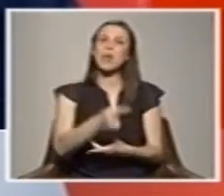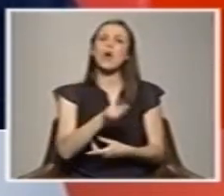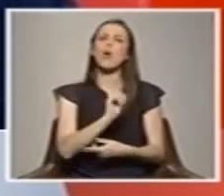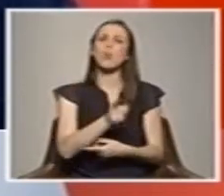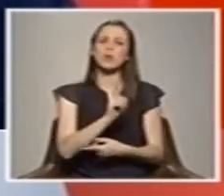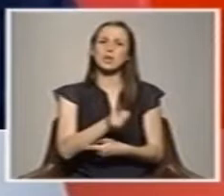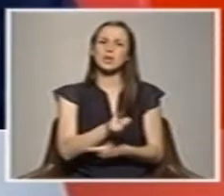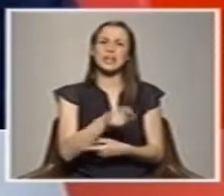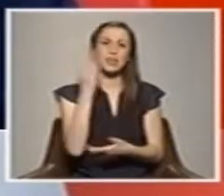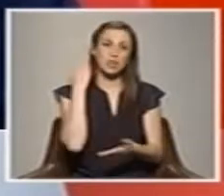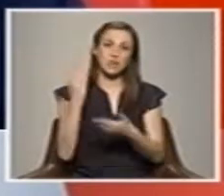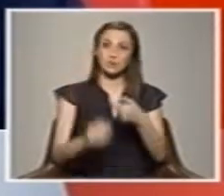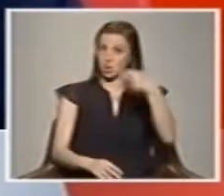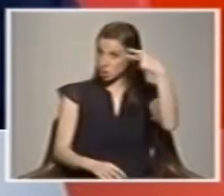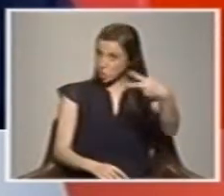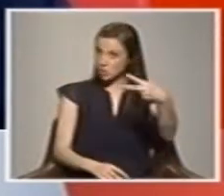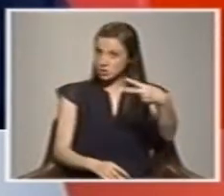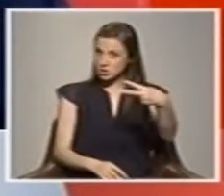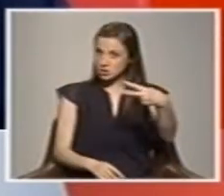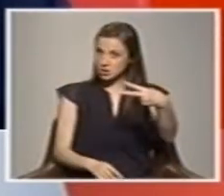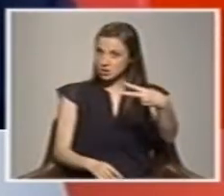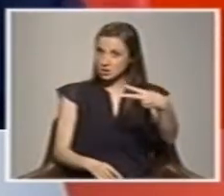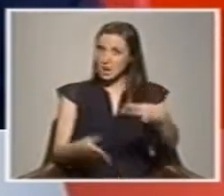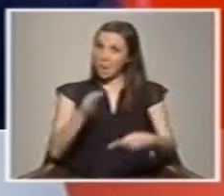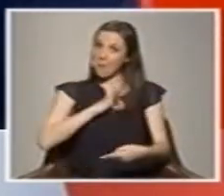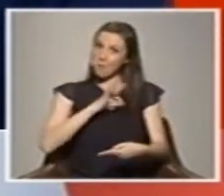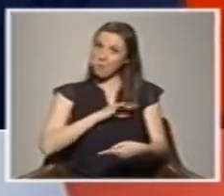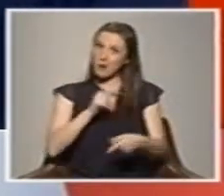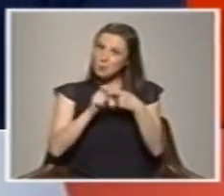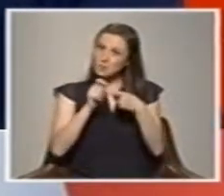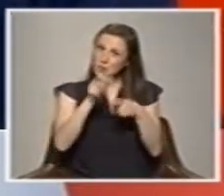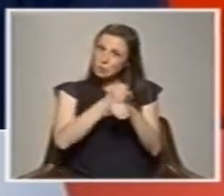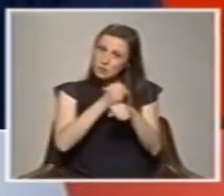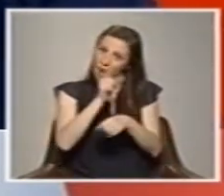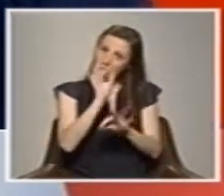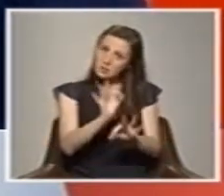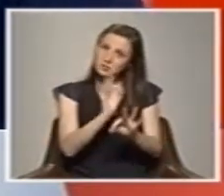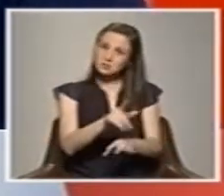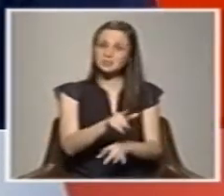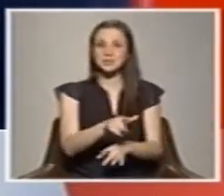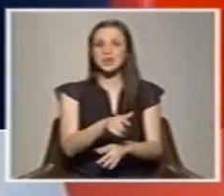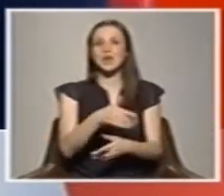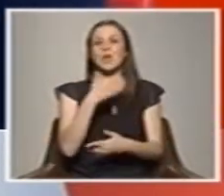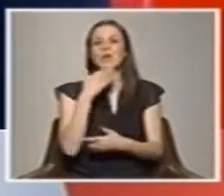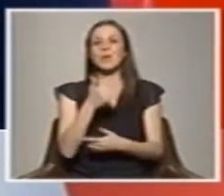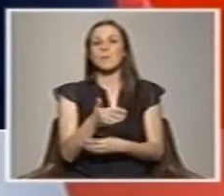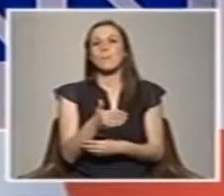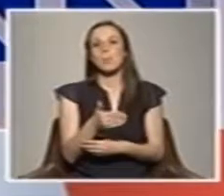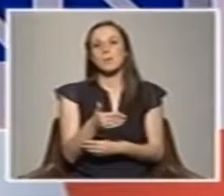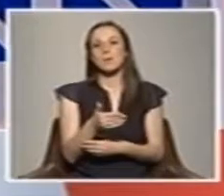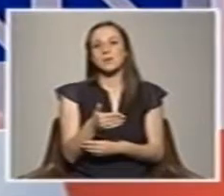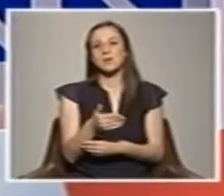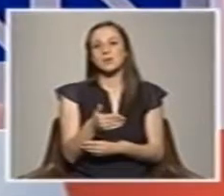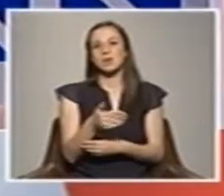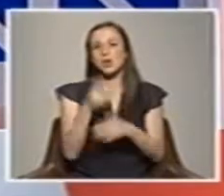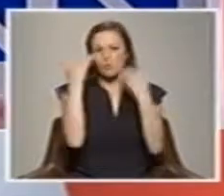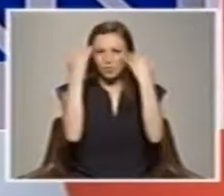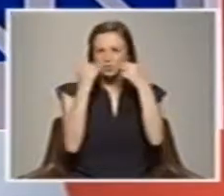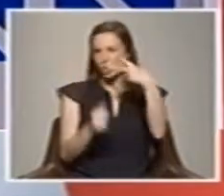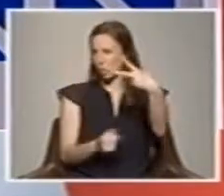estejam dois funcionários pagos muito especificamente. Bem. Não, Paulo, já não vai dar. Constantino, muito rapidamente, por favor. Só duas